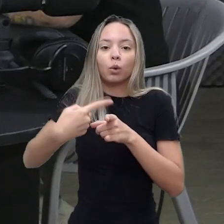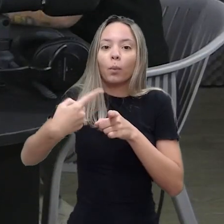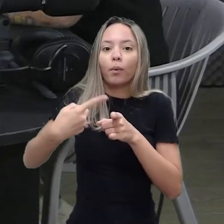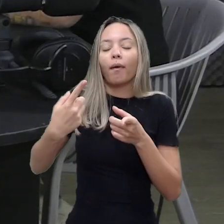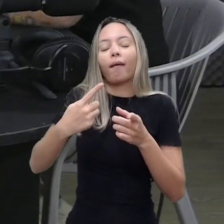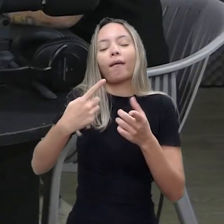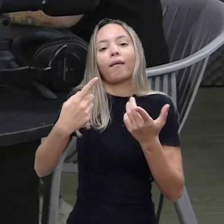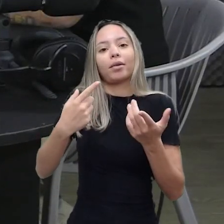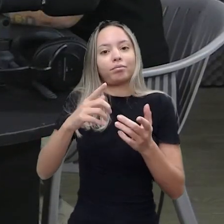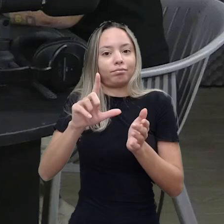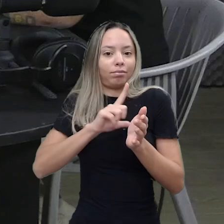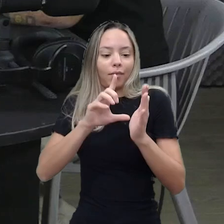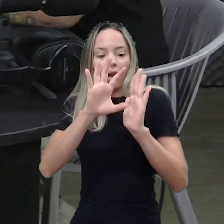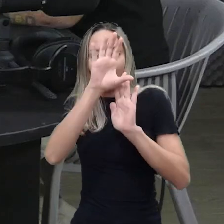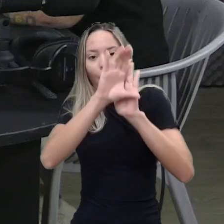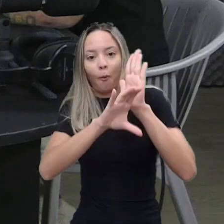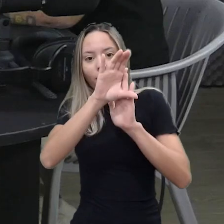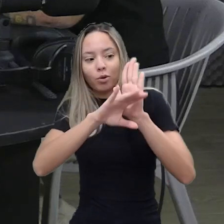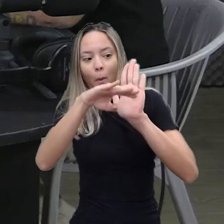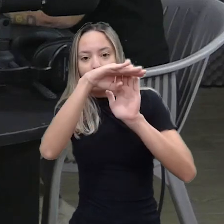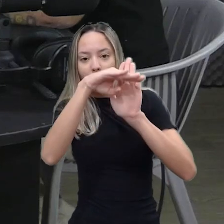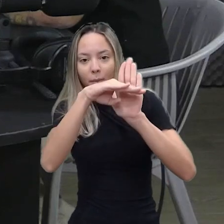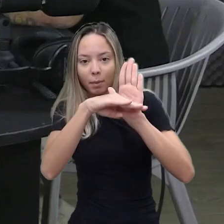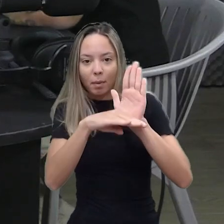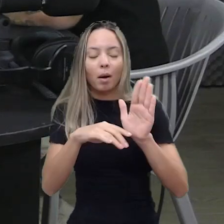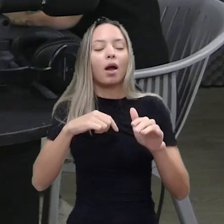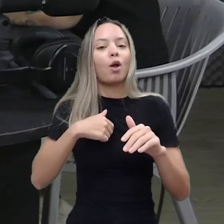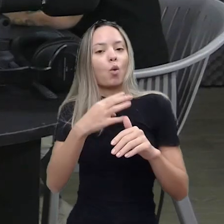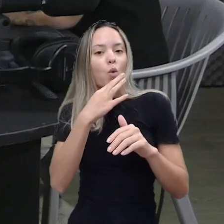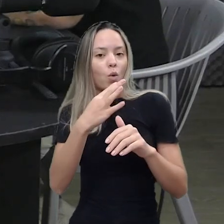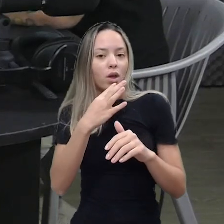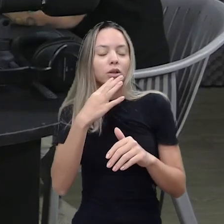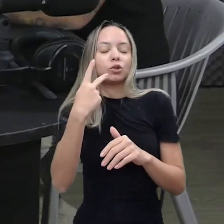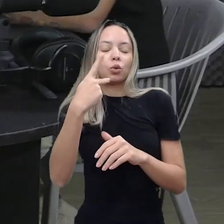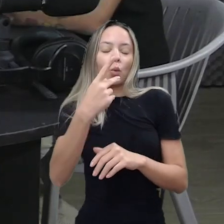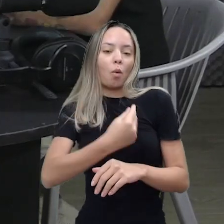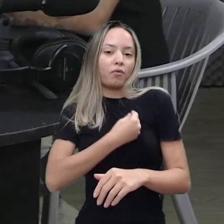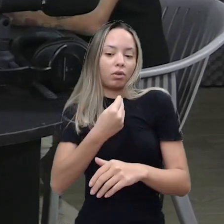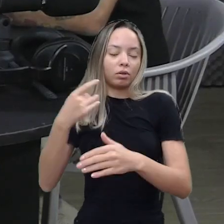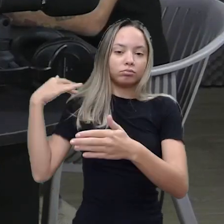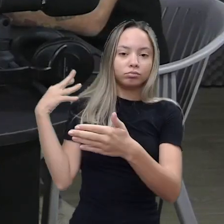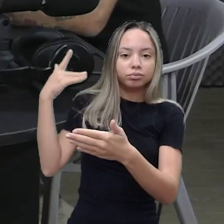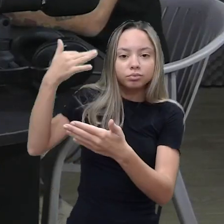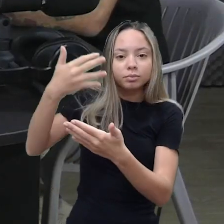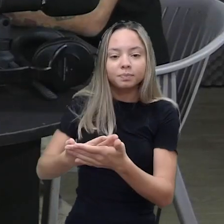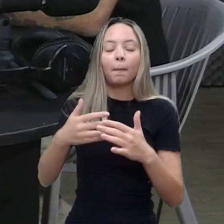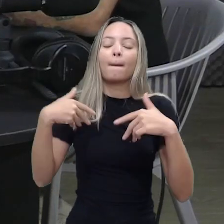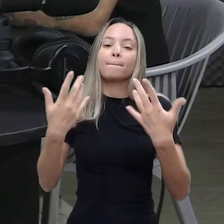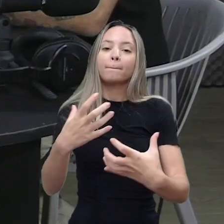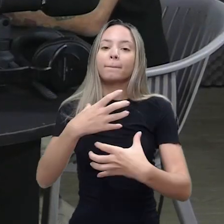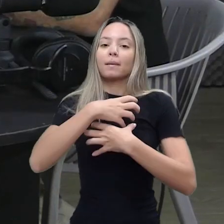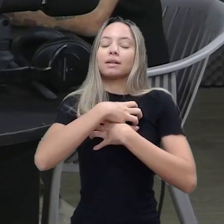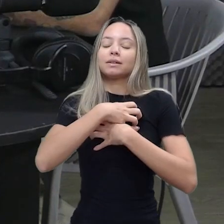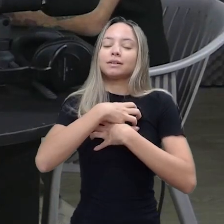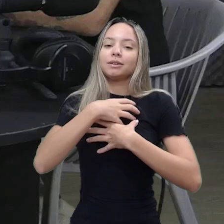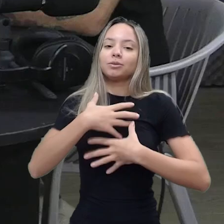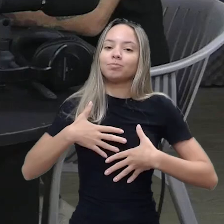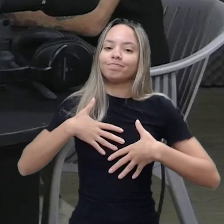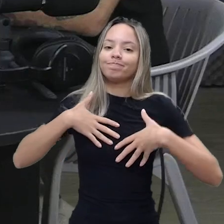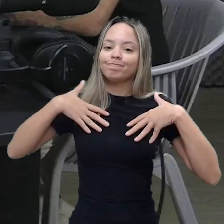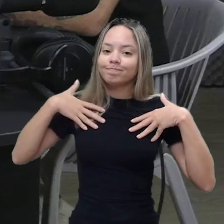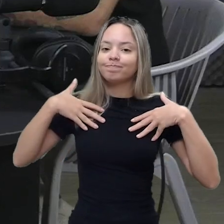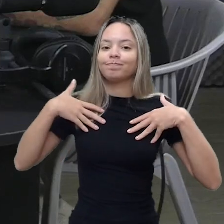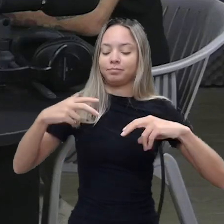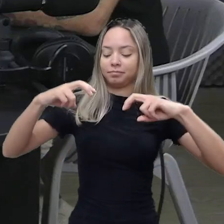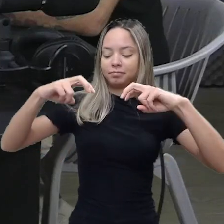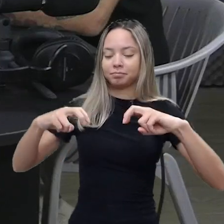trajetória e digo que eu me sinto muito, muito lisonjeado de estar aqui com você e dividir essa mesa contigo. Então, seja